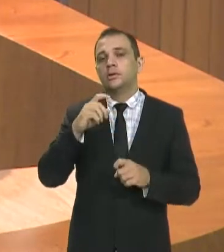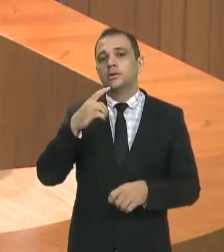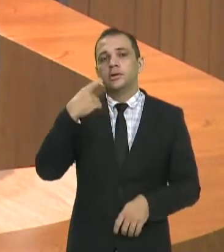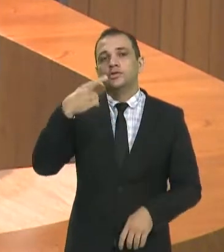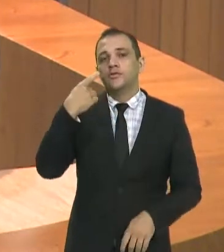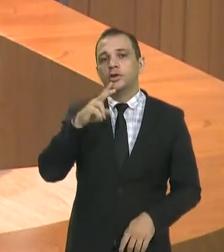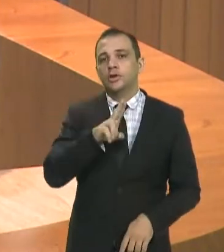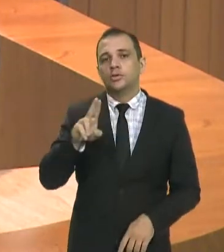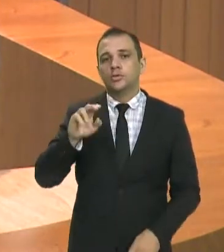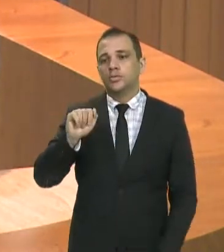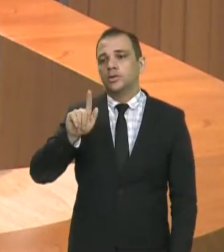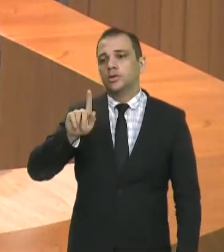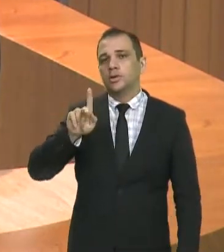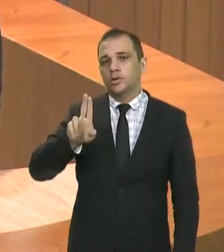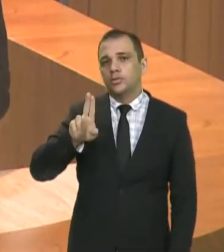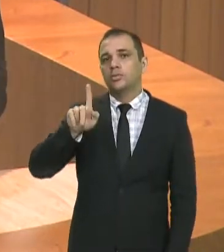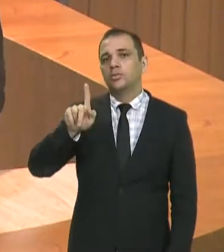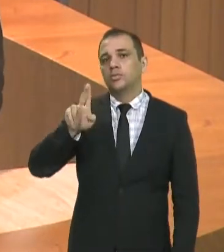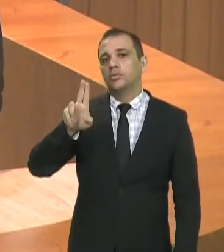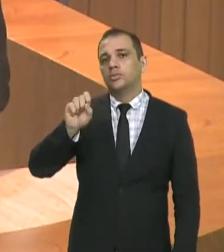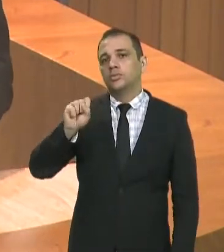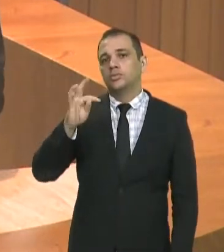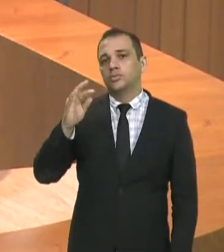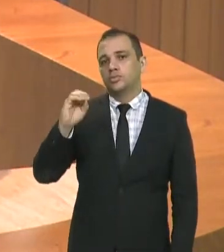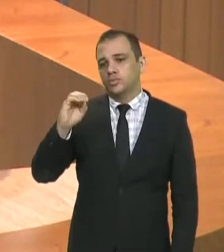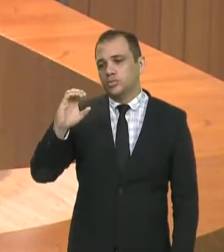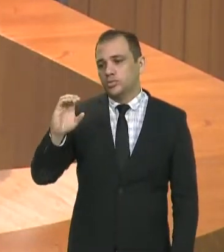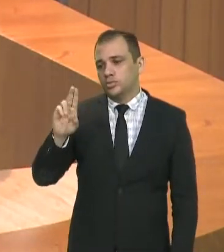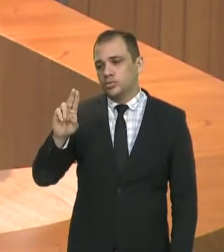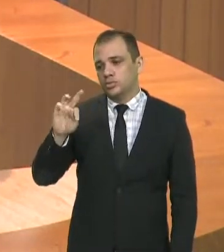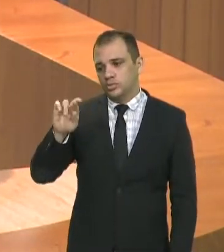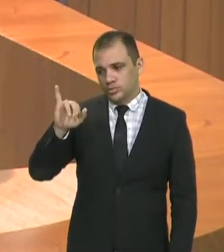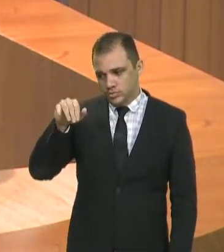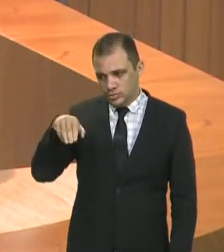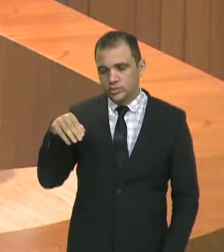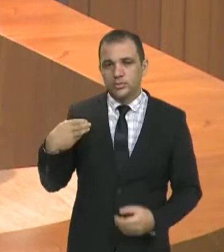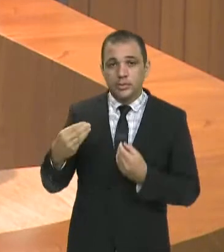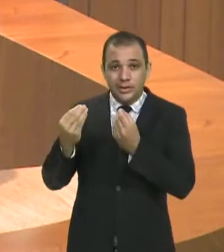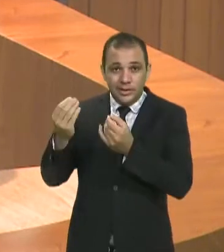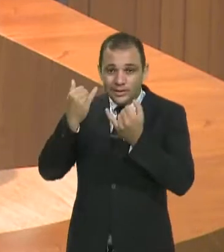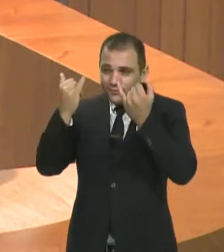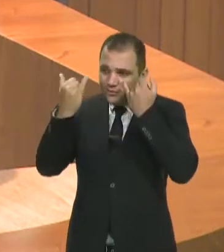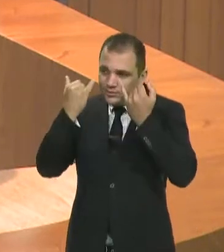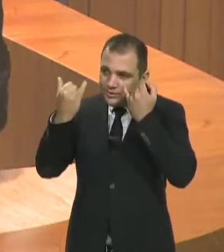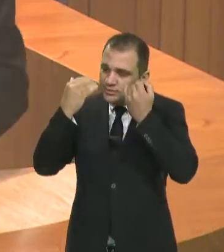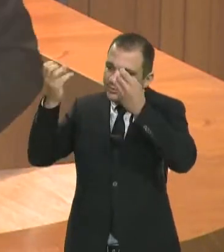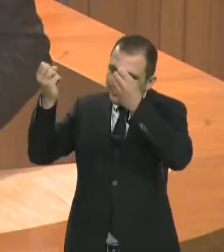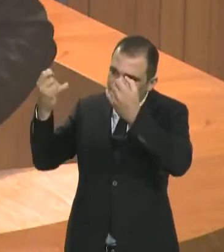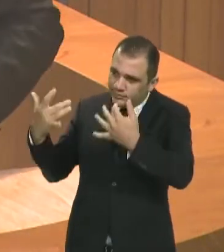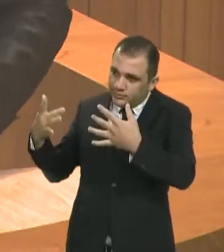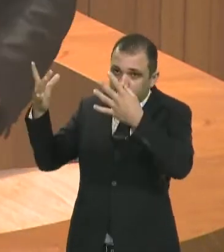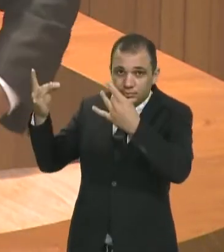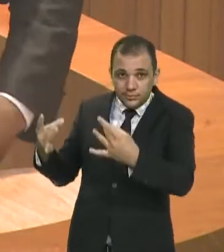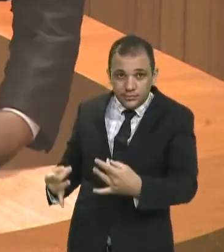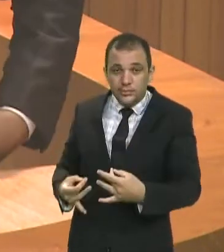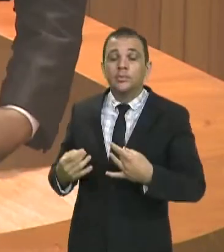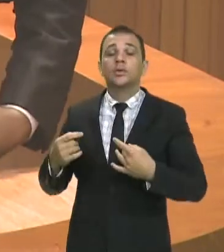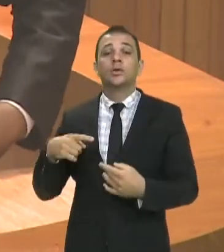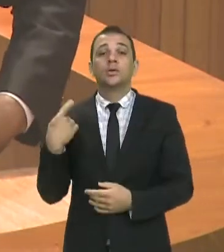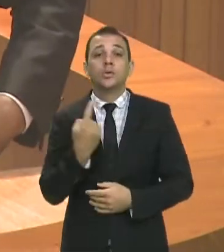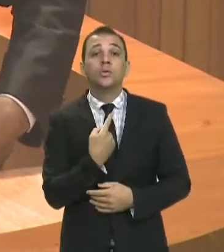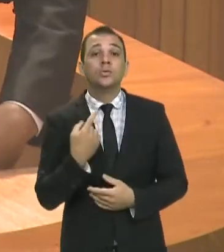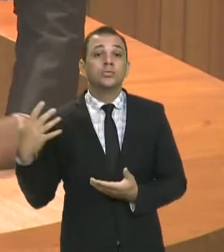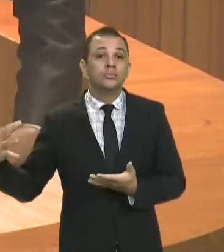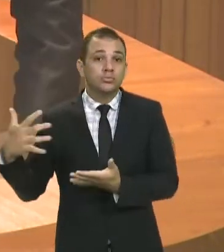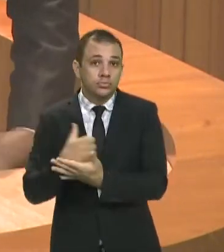aí levamos essas informações, esses relatos, esses dados, e apresentamos o projeto de lei, que é do combate aos